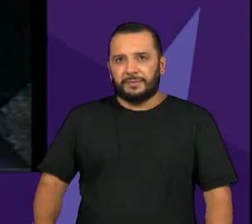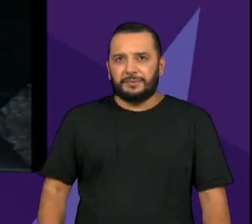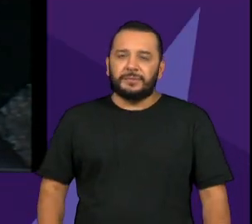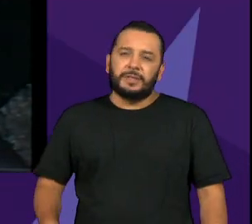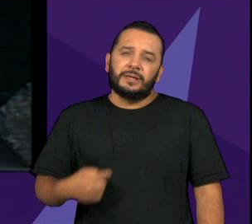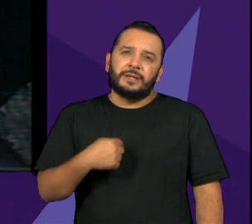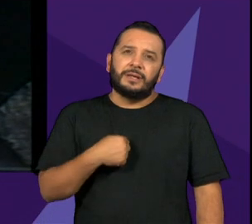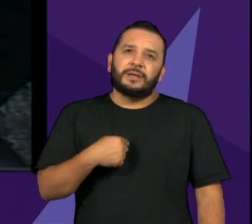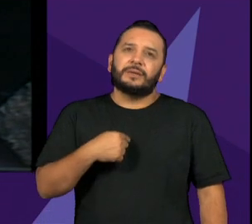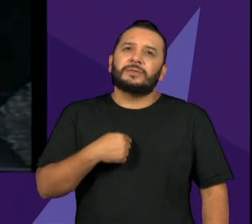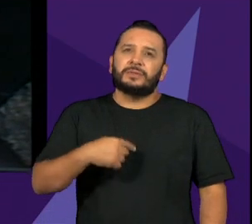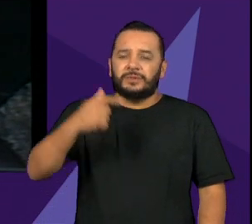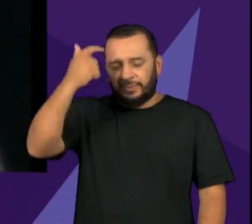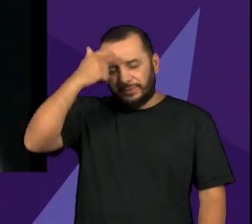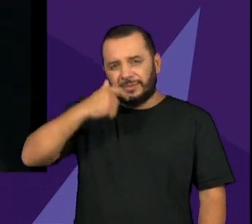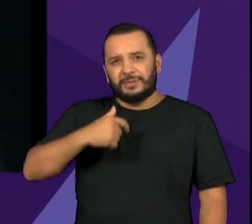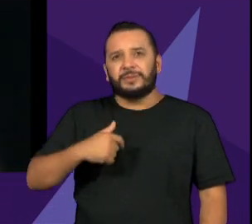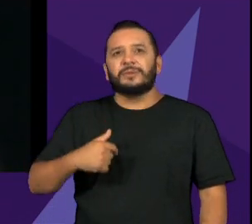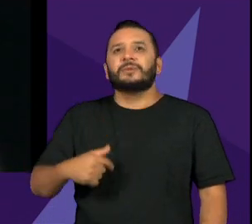Fizeram